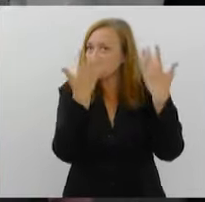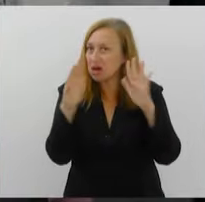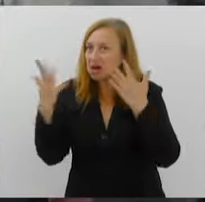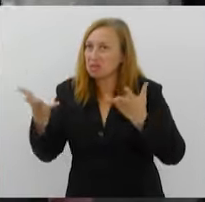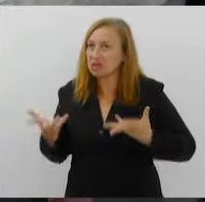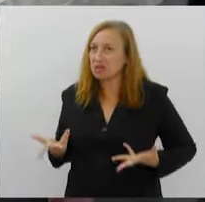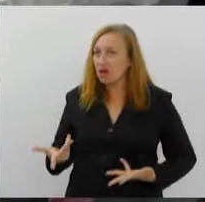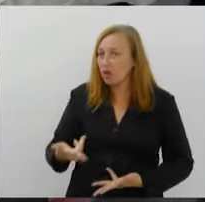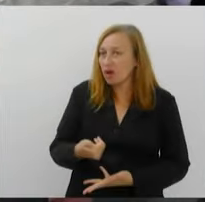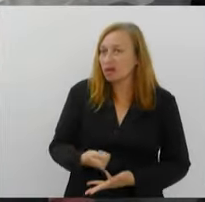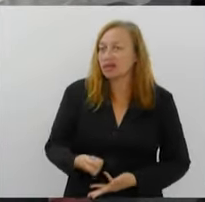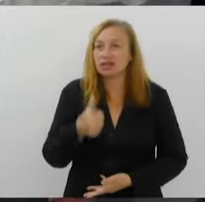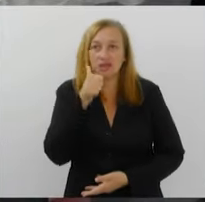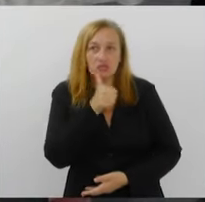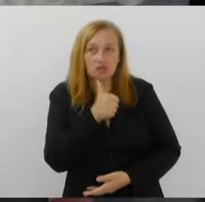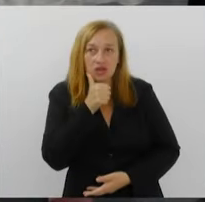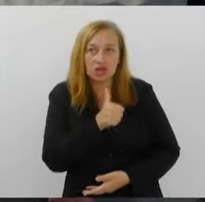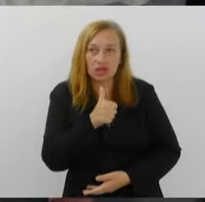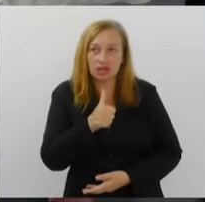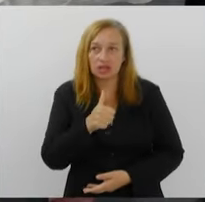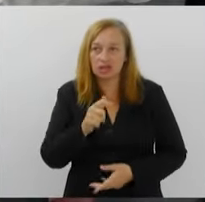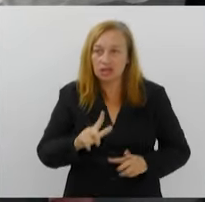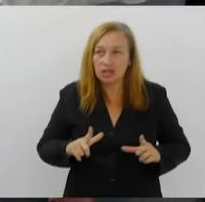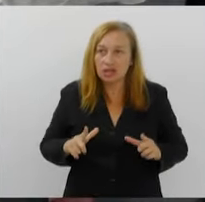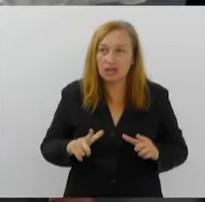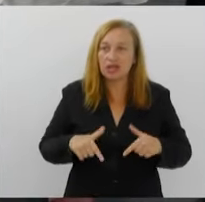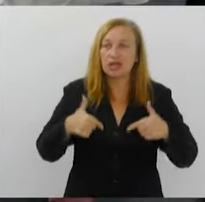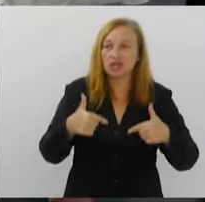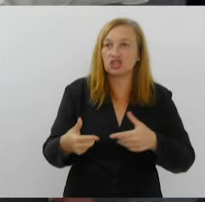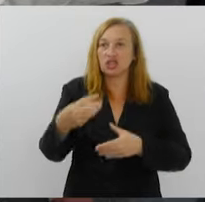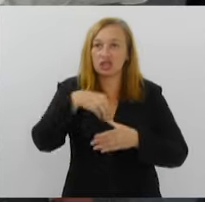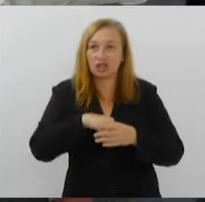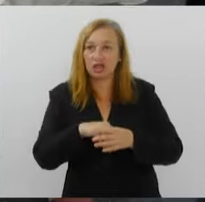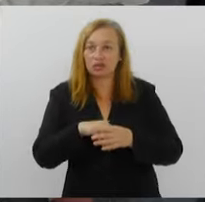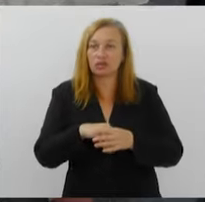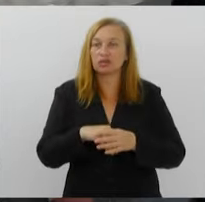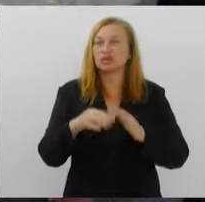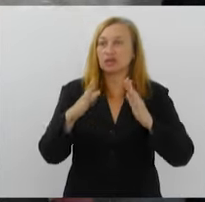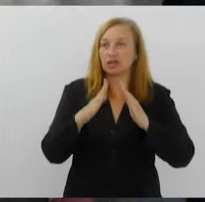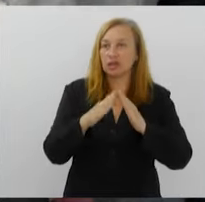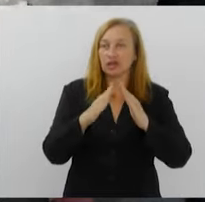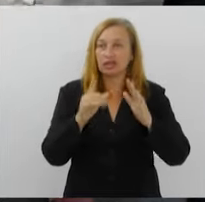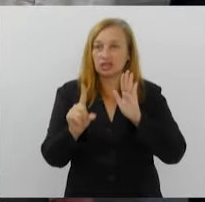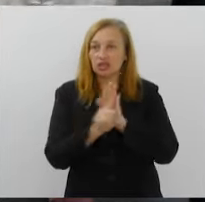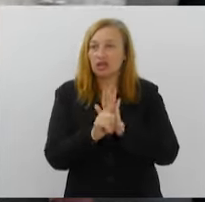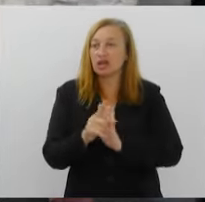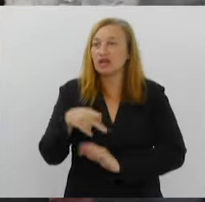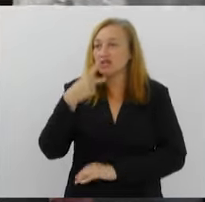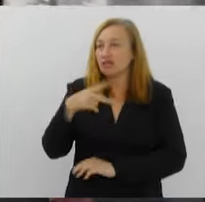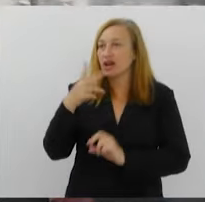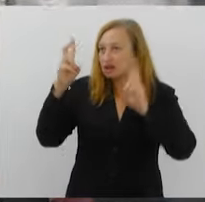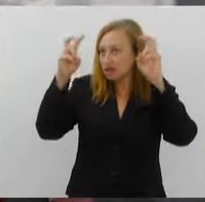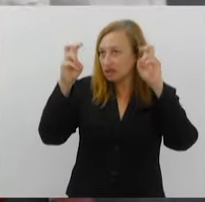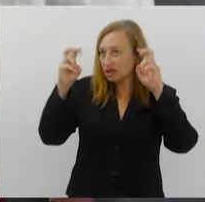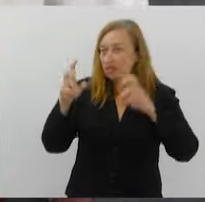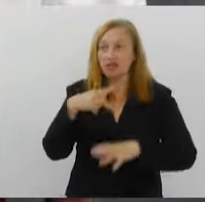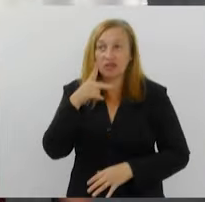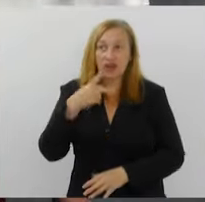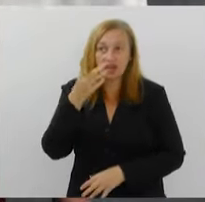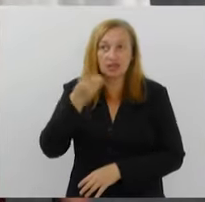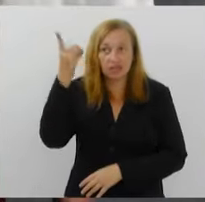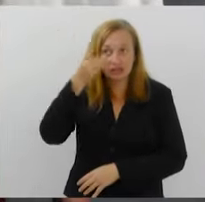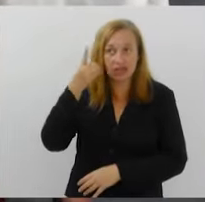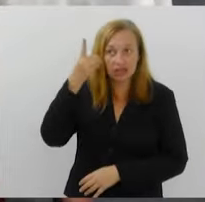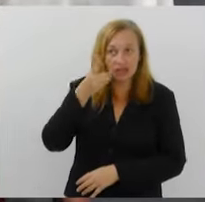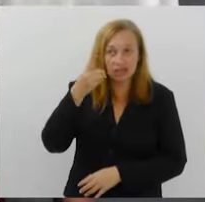eficiência das mulheres em comandar o Parlamento Fluminense. Deputada Tia Ju, eu ia falar a respeito do tema levantado pela